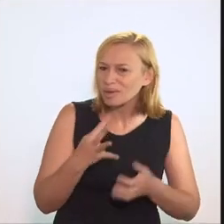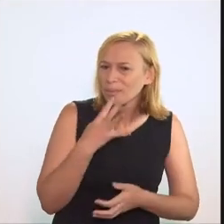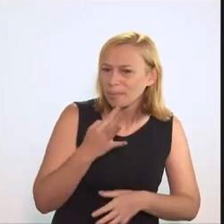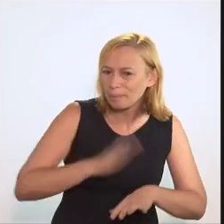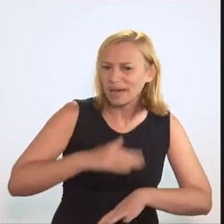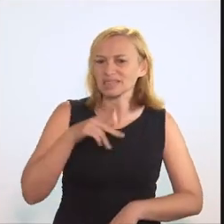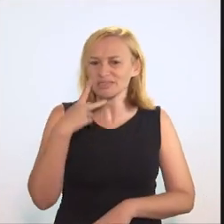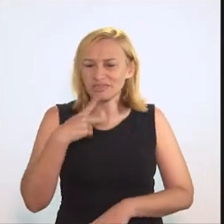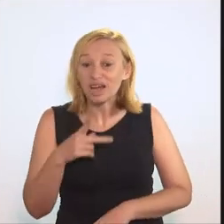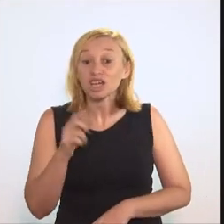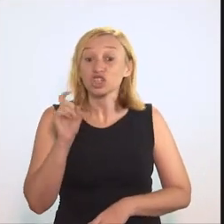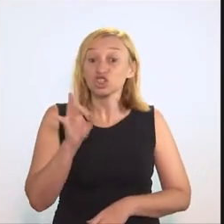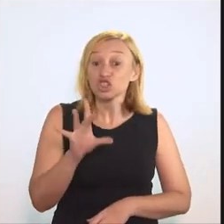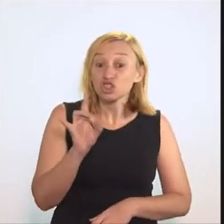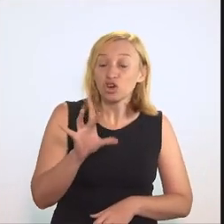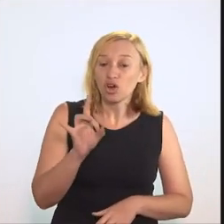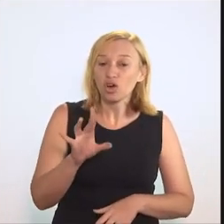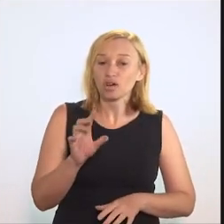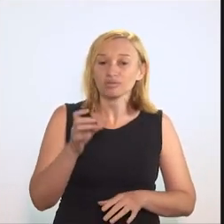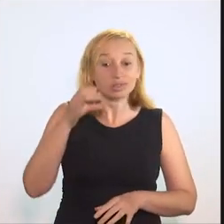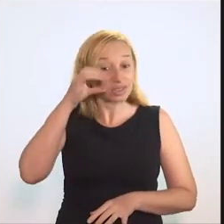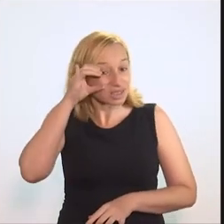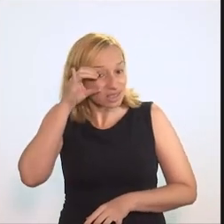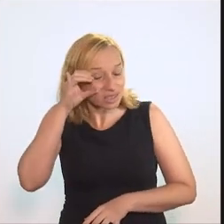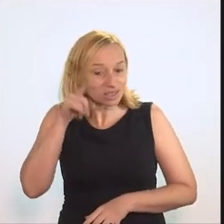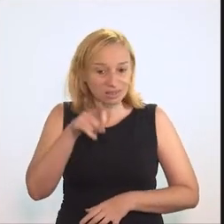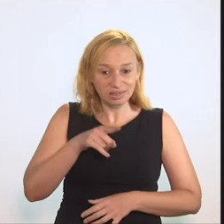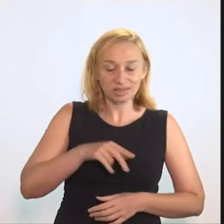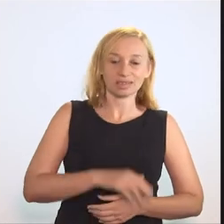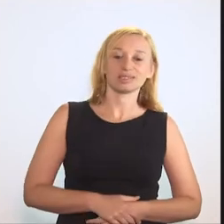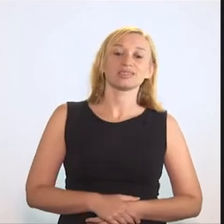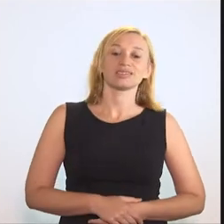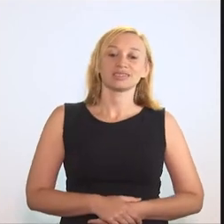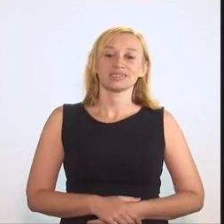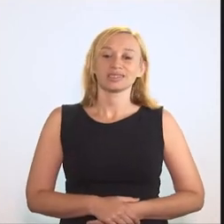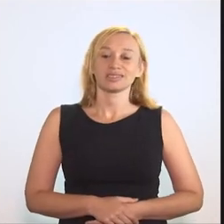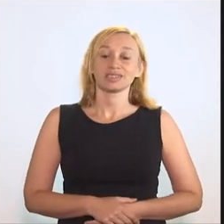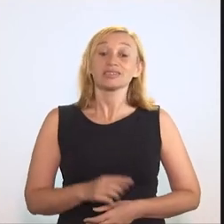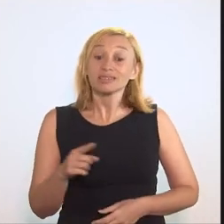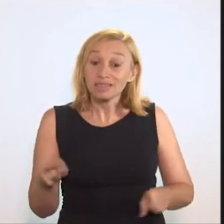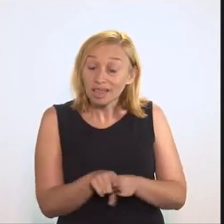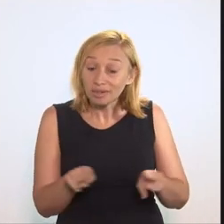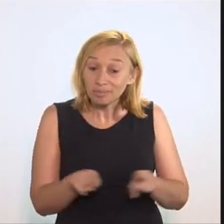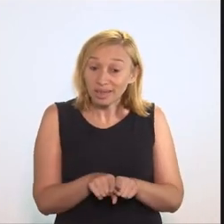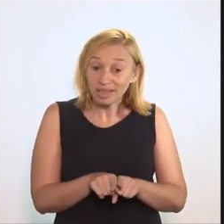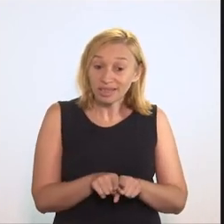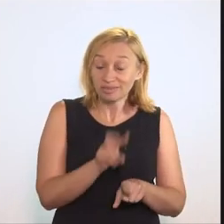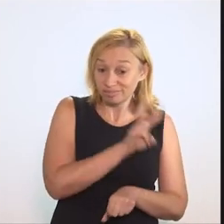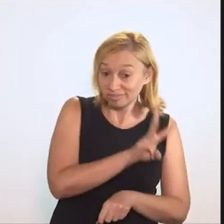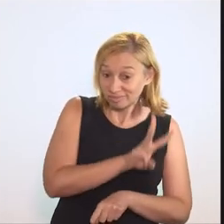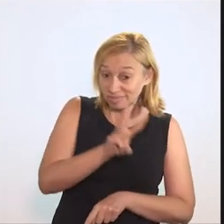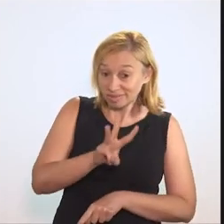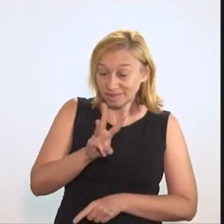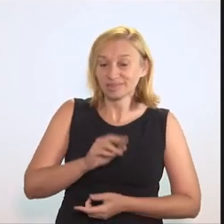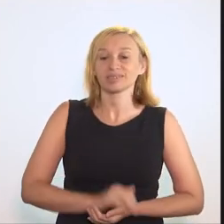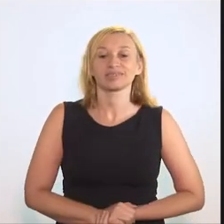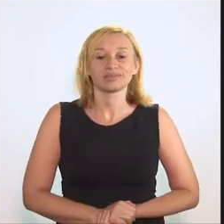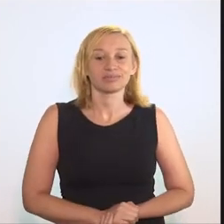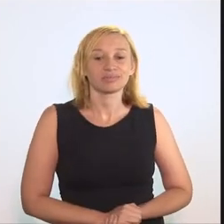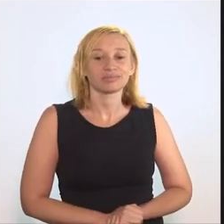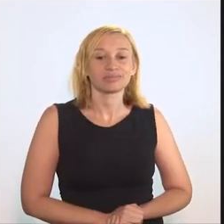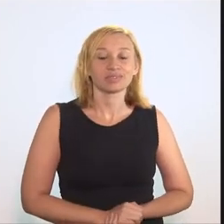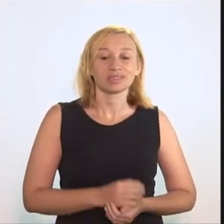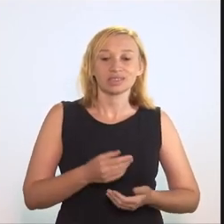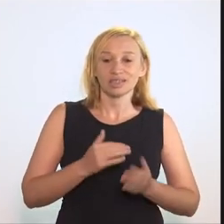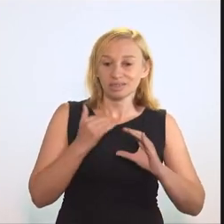conhecer um pouco mais da nossa fala, é só acessar o nosso Instagram, @nossafala, e também o nosso site,